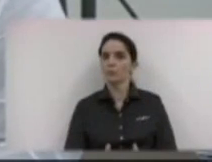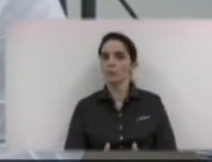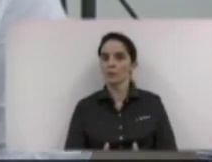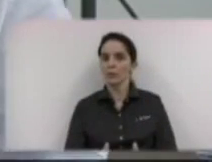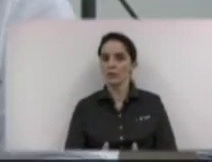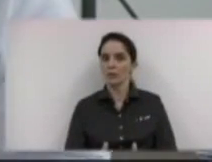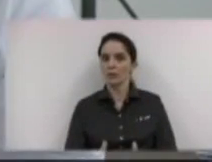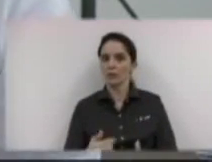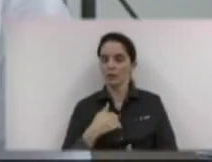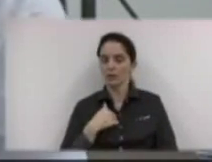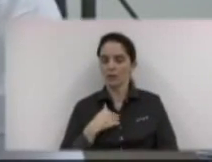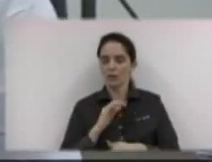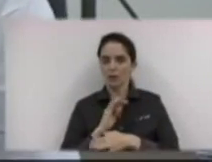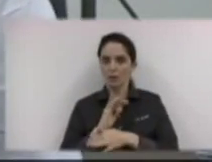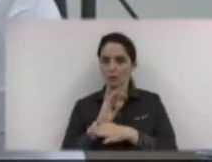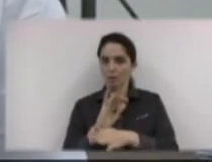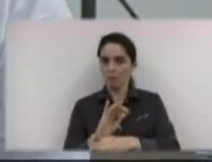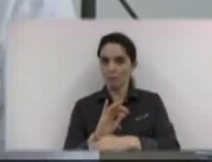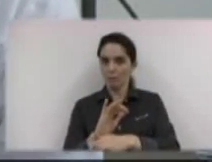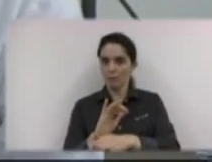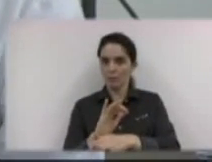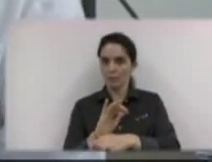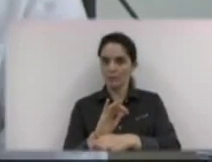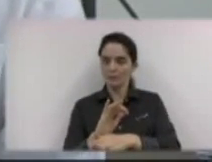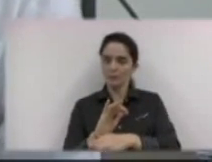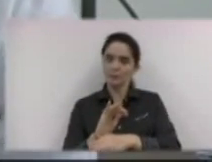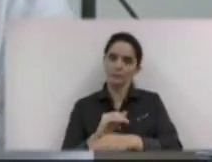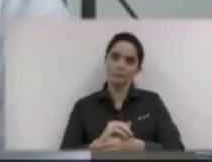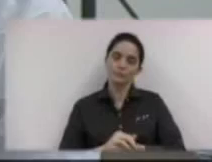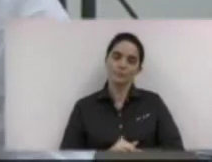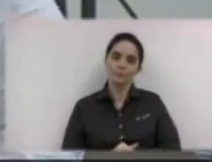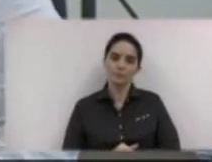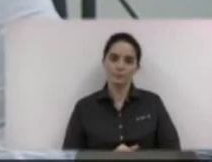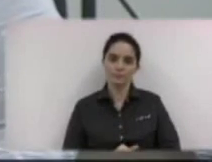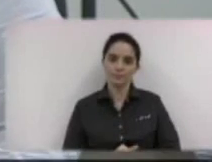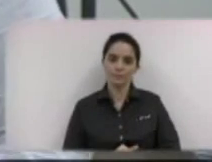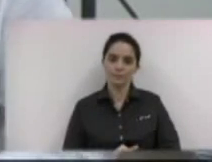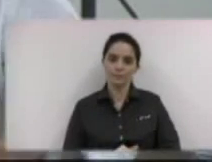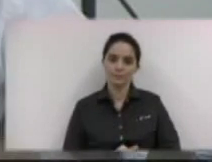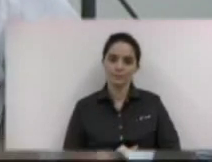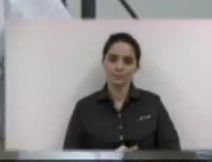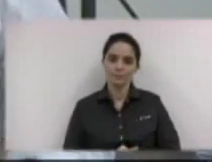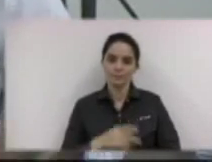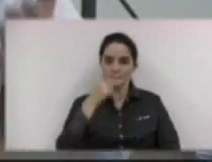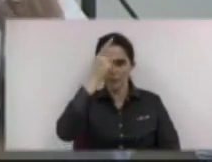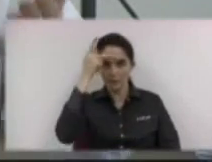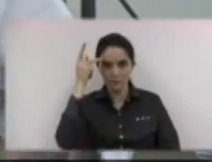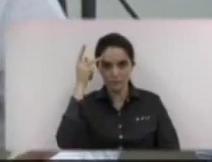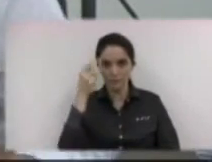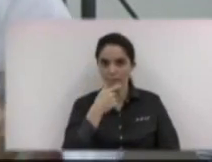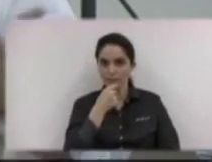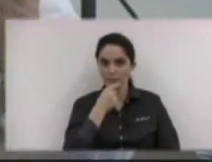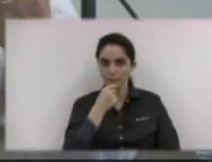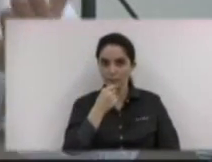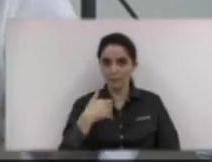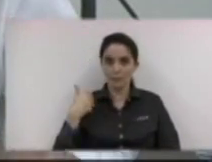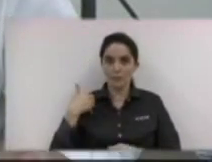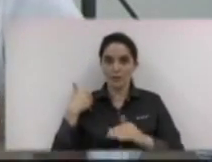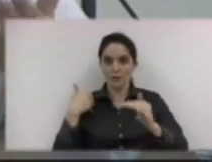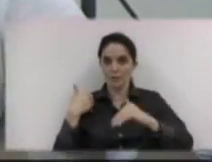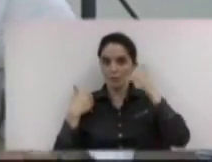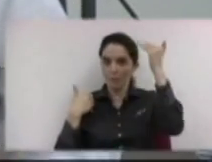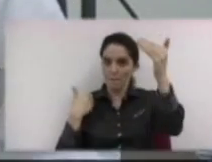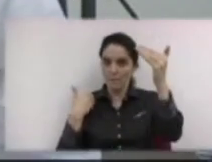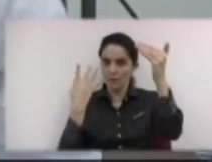nosso apoio, do apoio desta Casa de Leis e chamar a atenção dos munícipes, dos homens acima de 40,